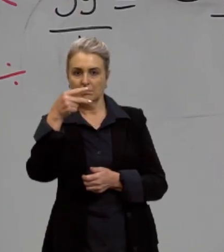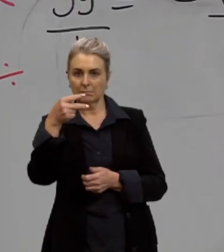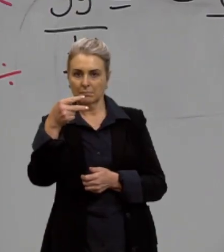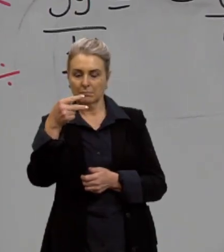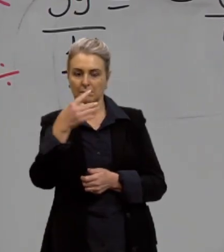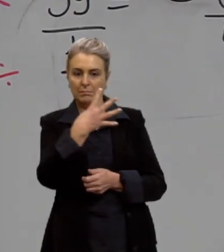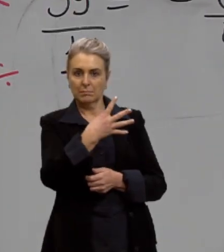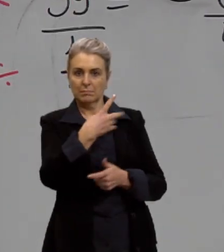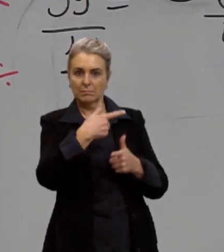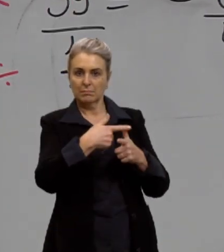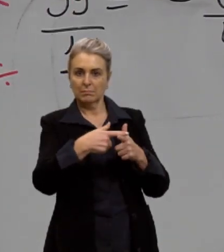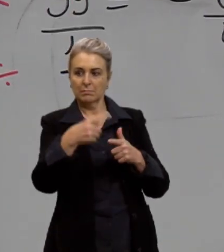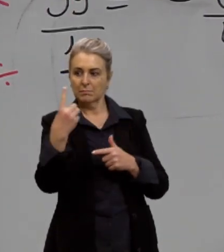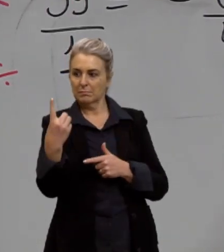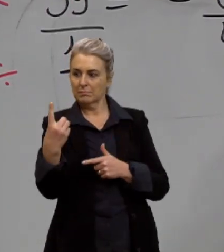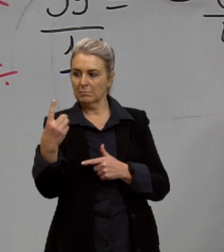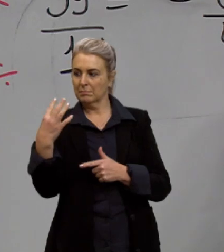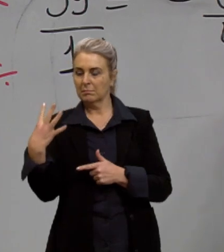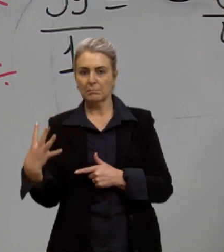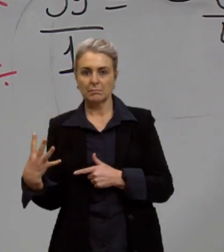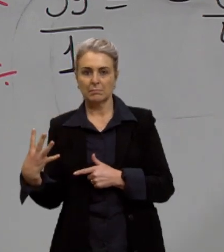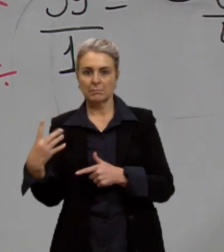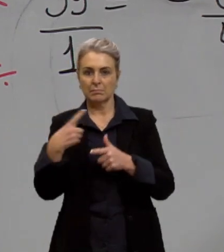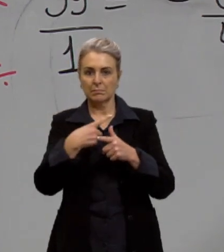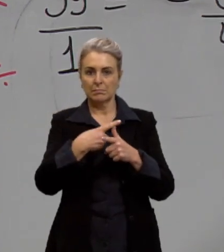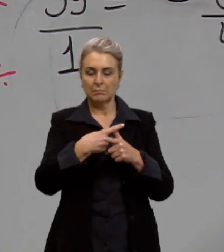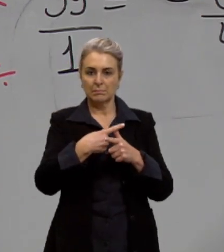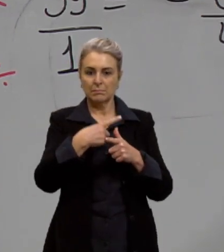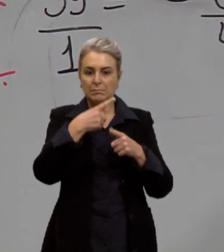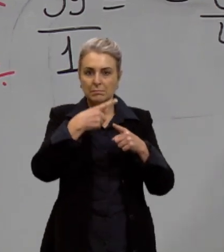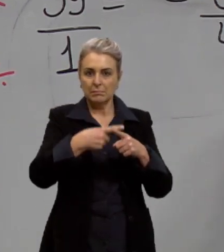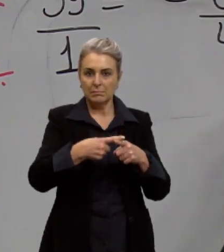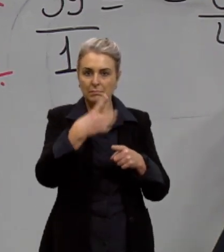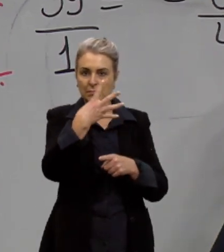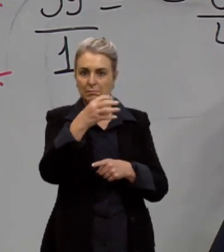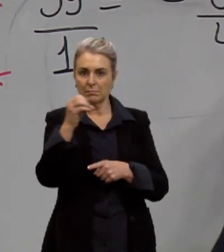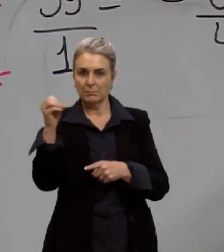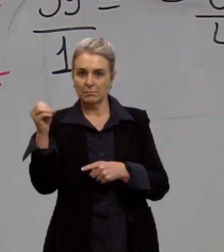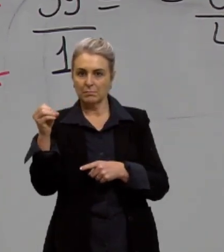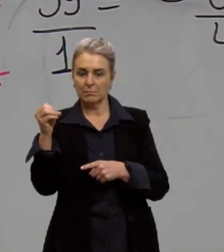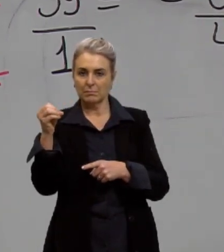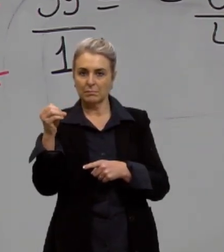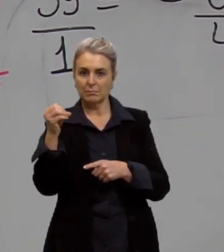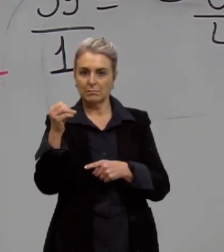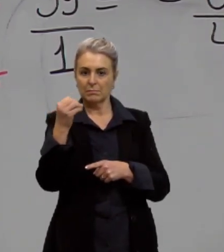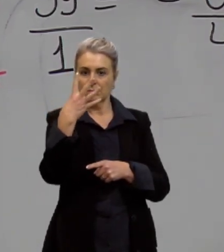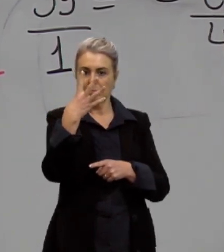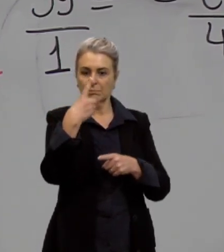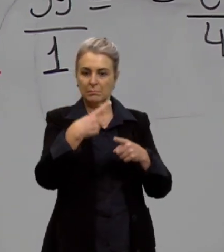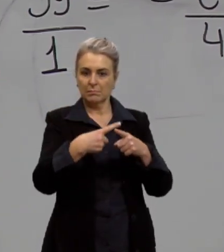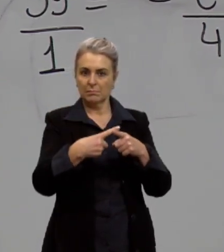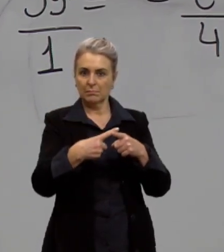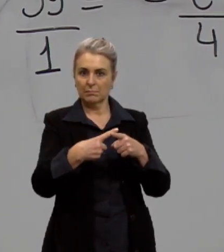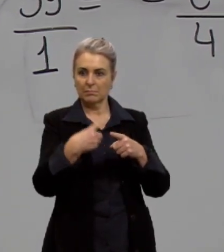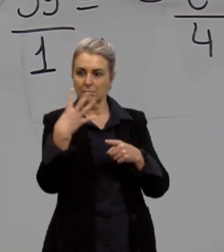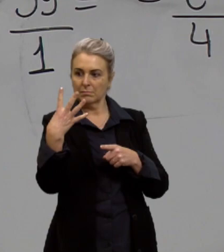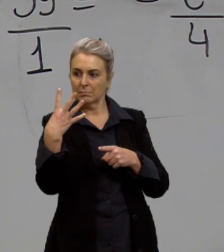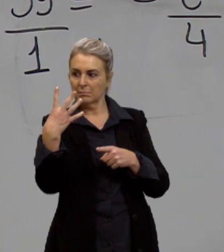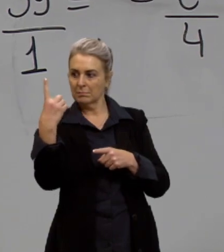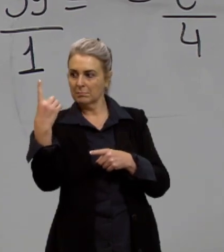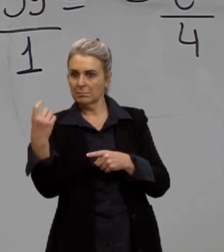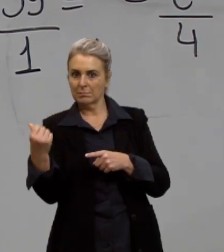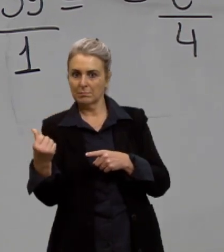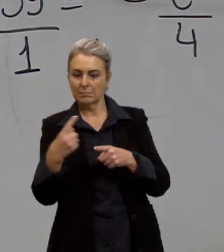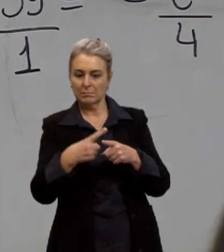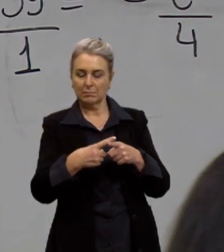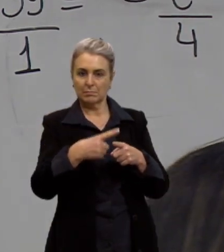4 dividido por 1, 4 vezes 400, 4 vezes 4, 16,